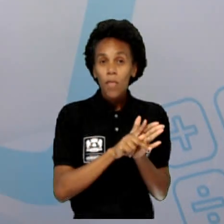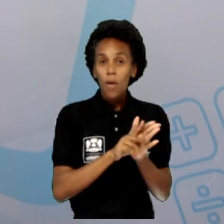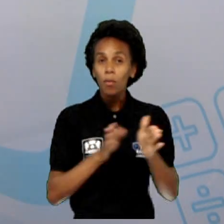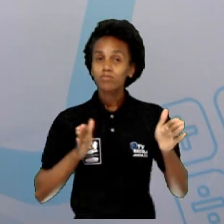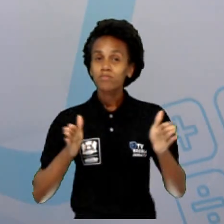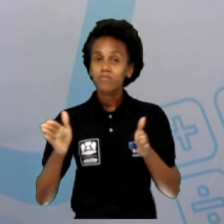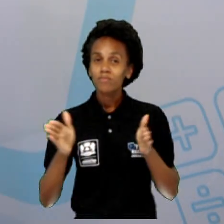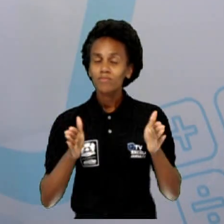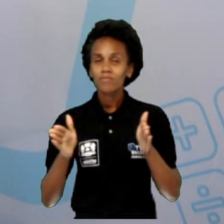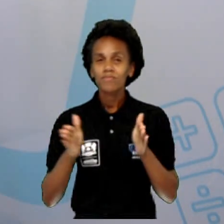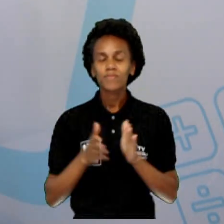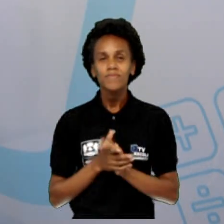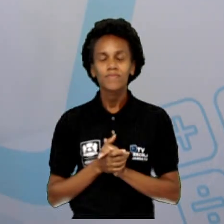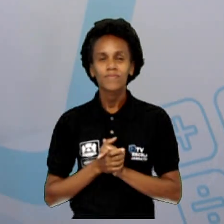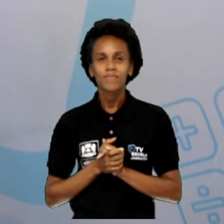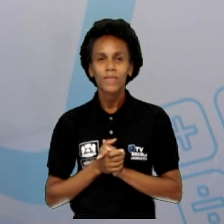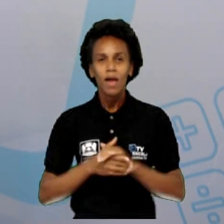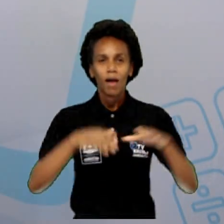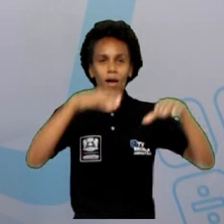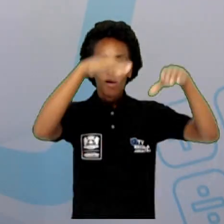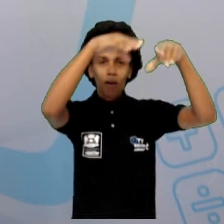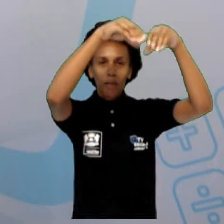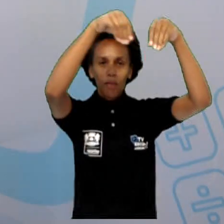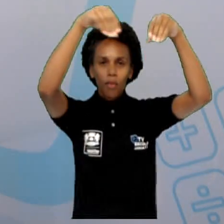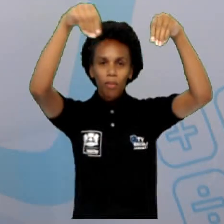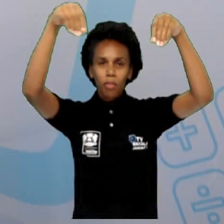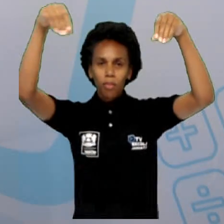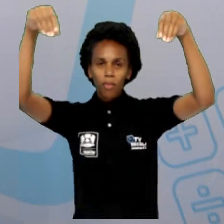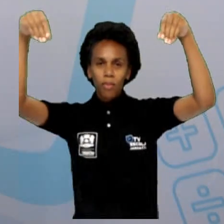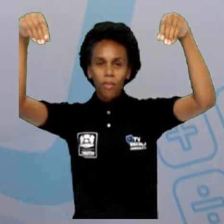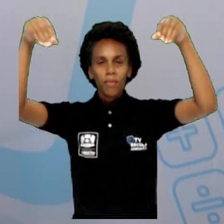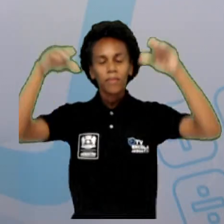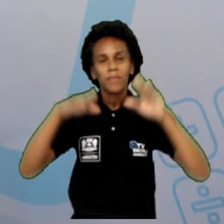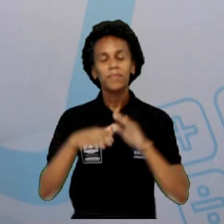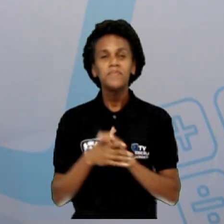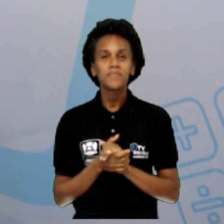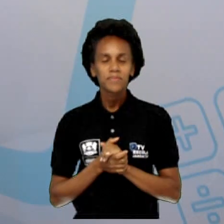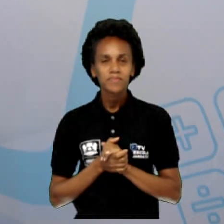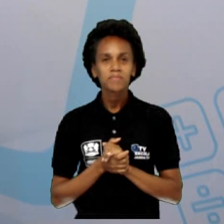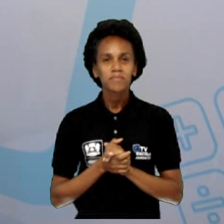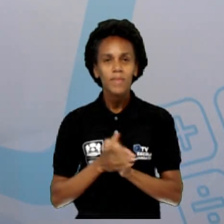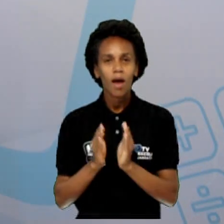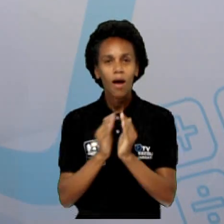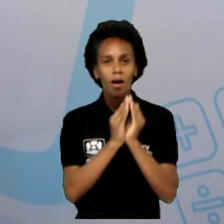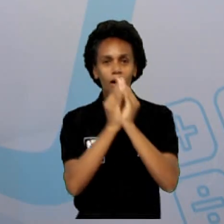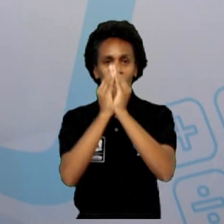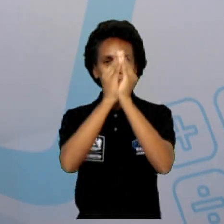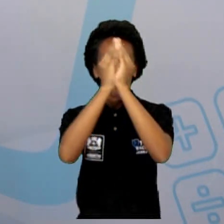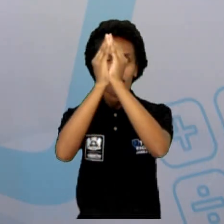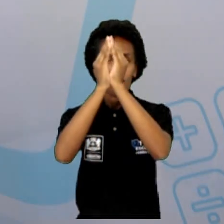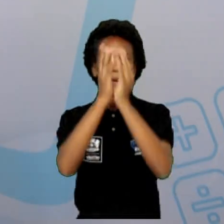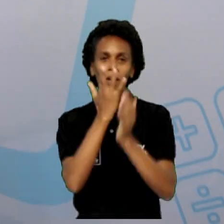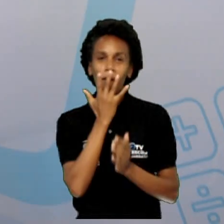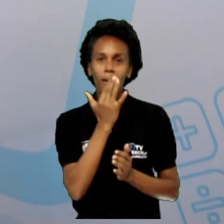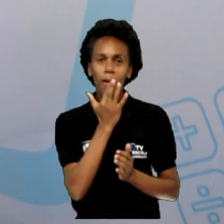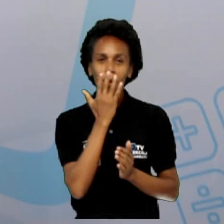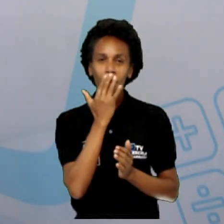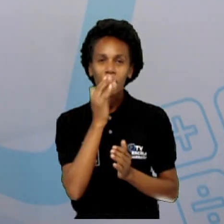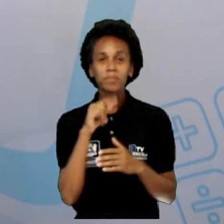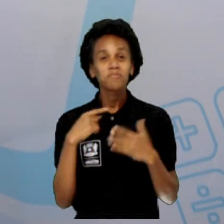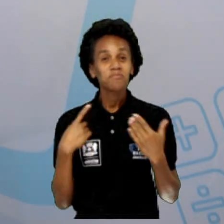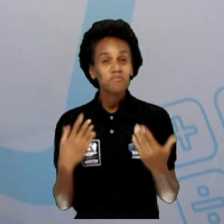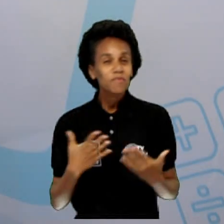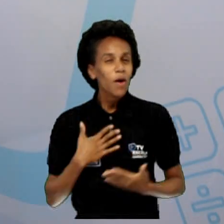Se enfeita tudo com bandeirolas, balões coloridos, não é? Uma coisa que eu acho gostoso, a